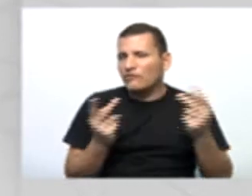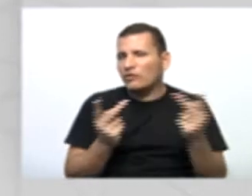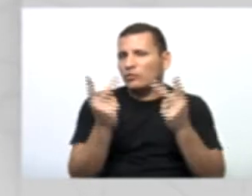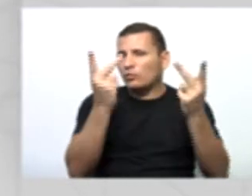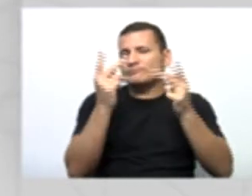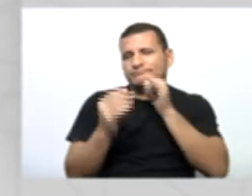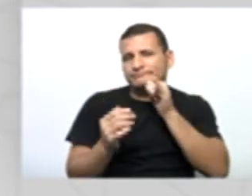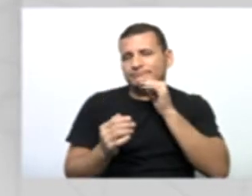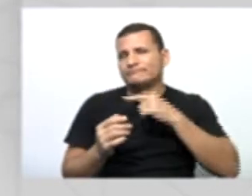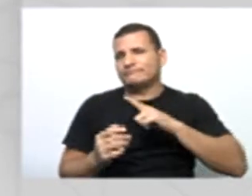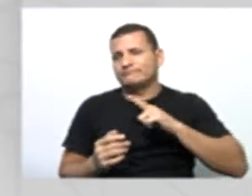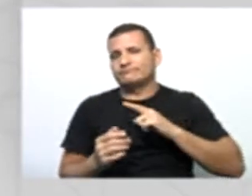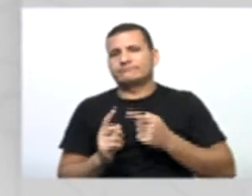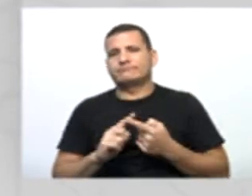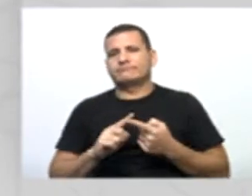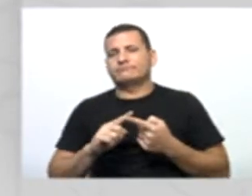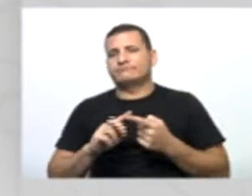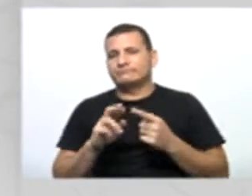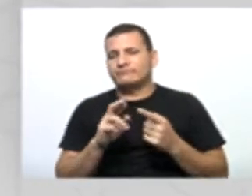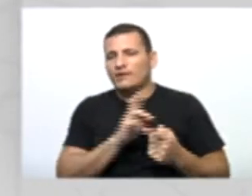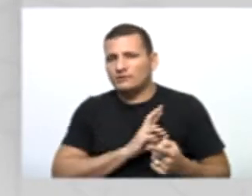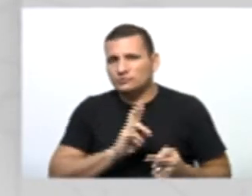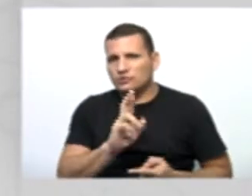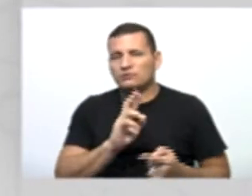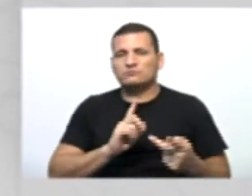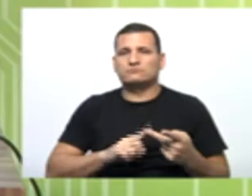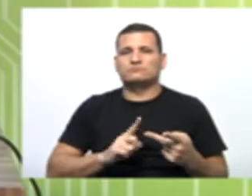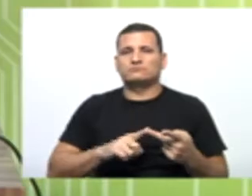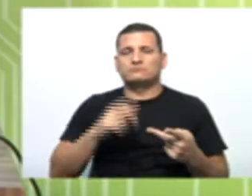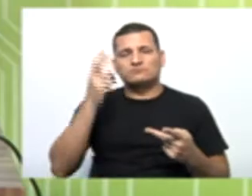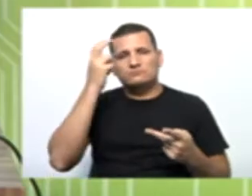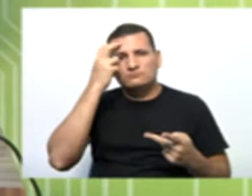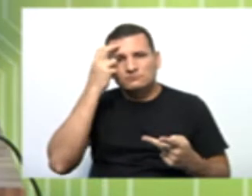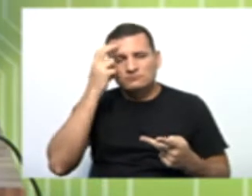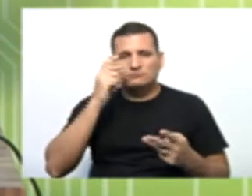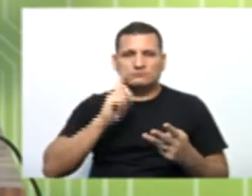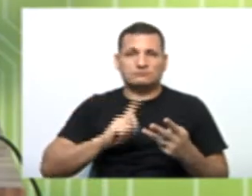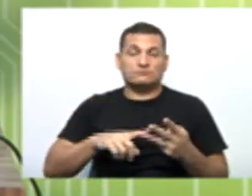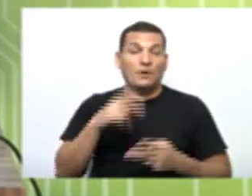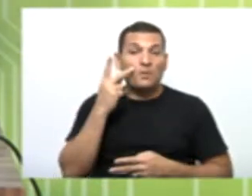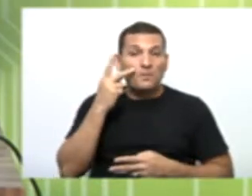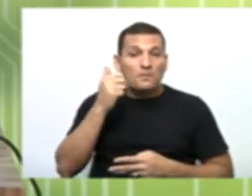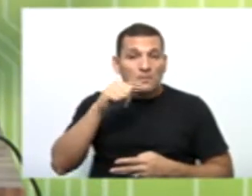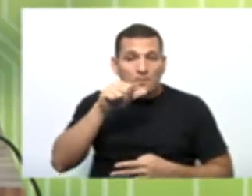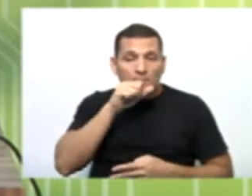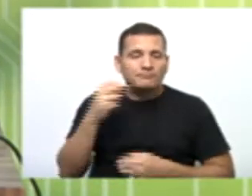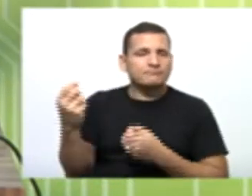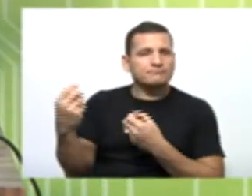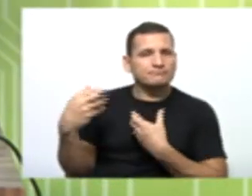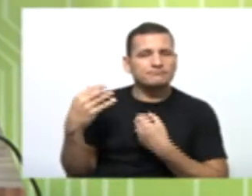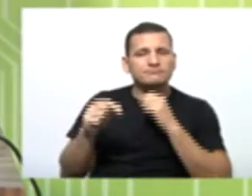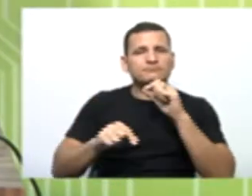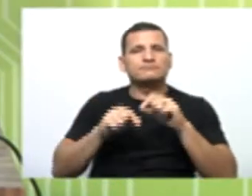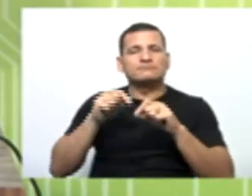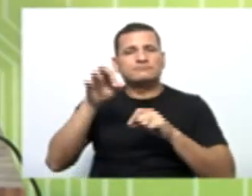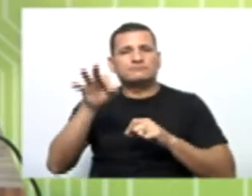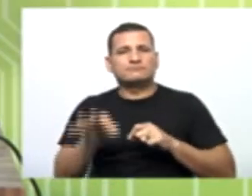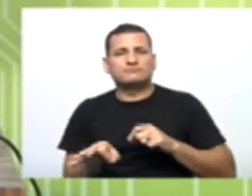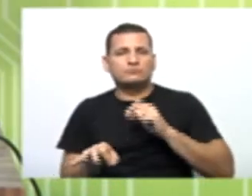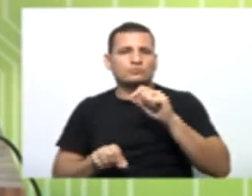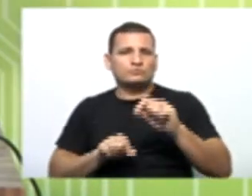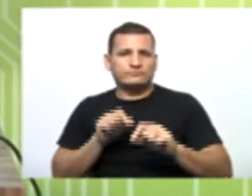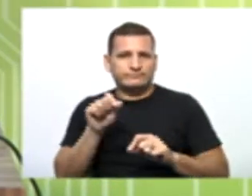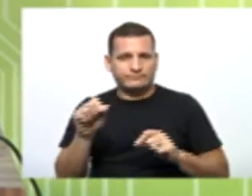nossa religião, nós temos uma cultura, né? Os nossos pais ensinaram para a gente o que é certo e o que é errado,